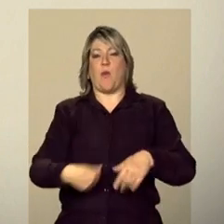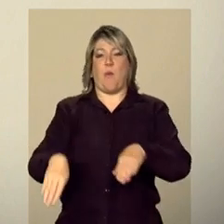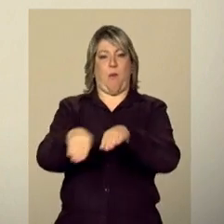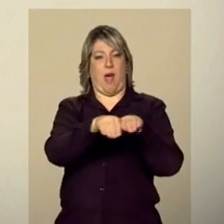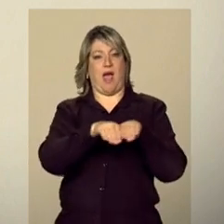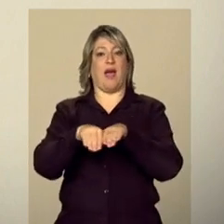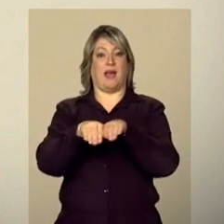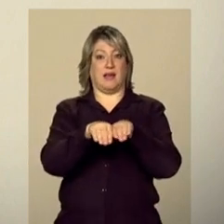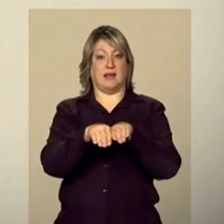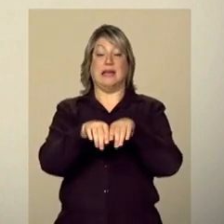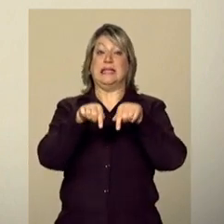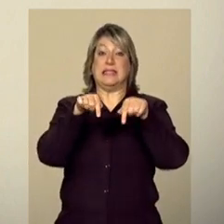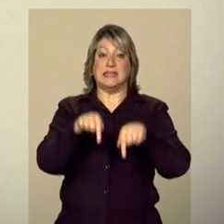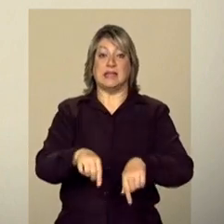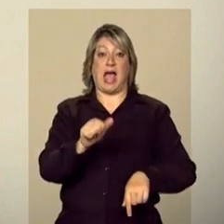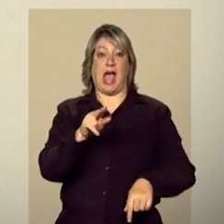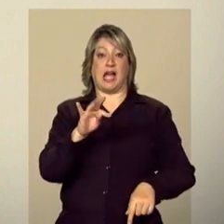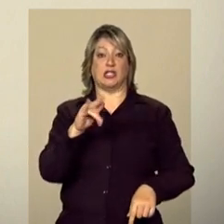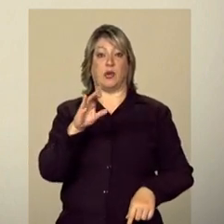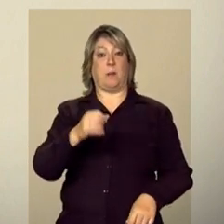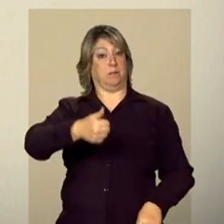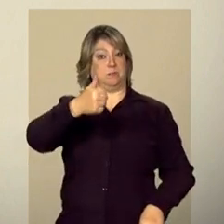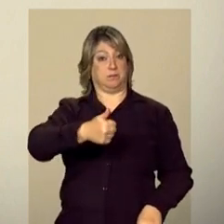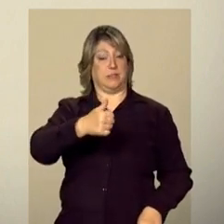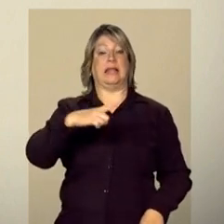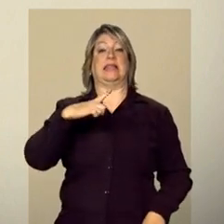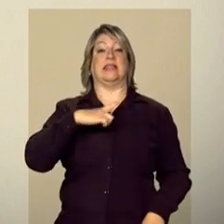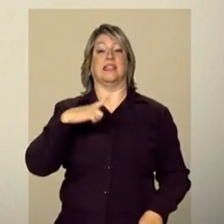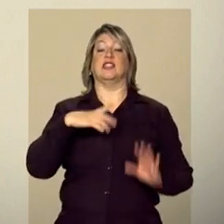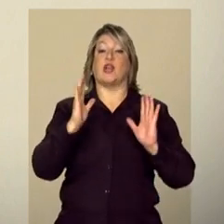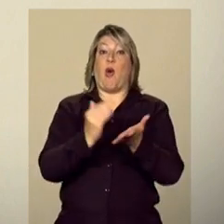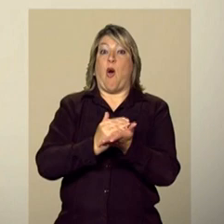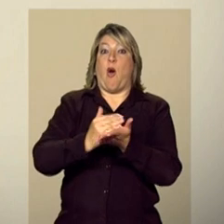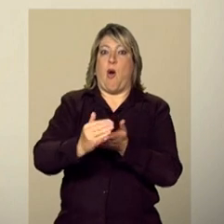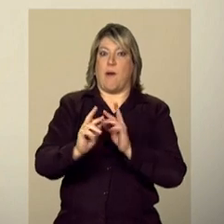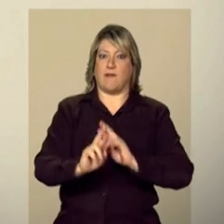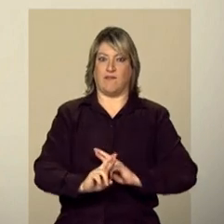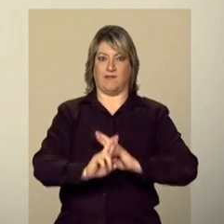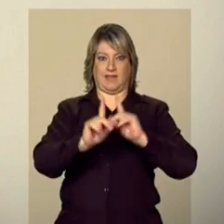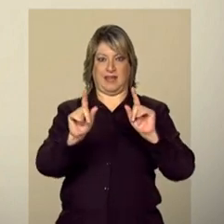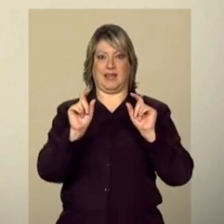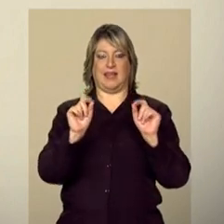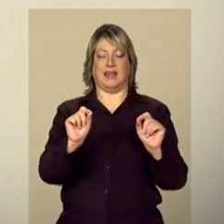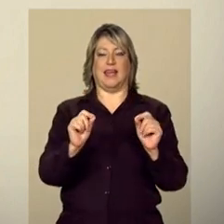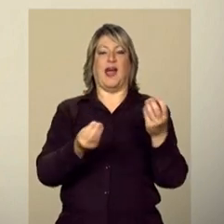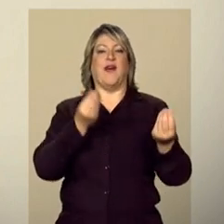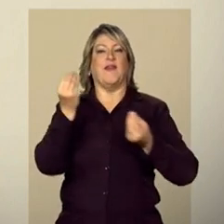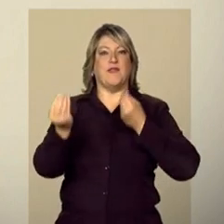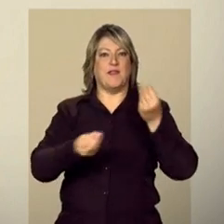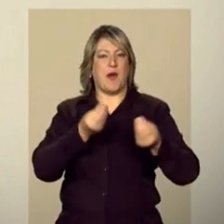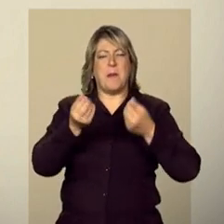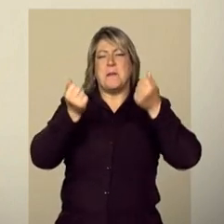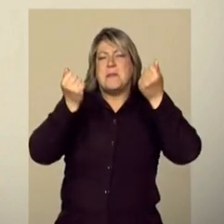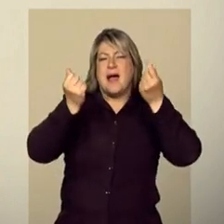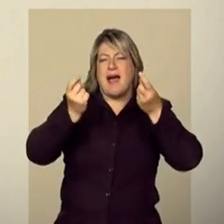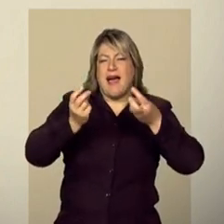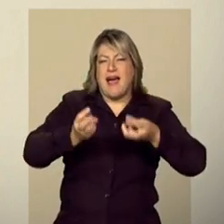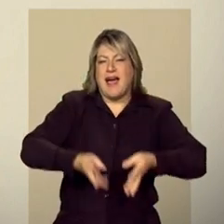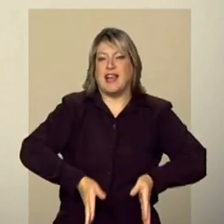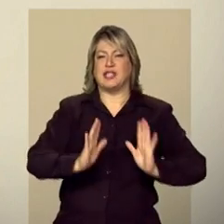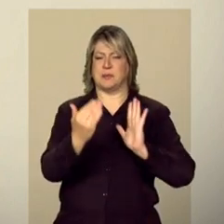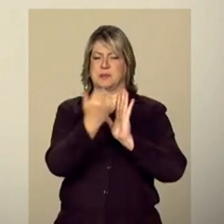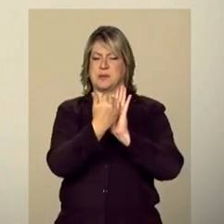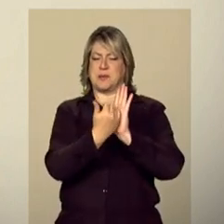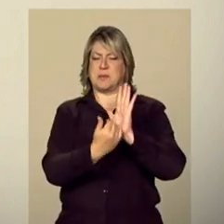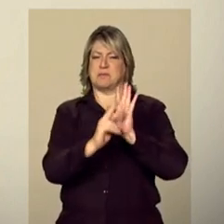igualdade é no artigo primeiro que já começa a virada de forma bem explicada já